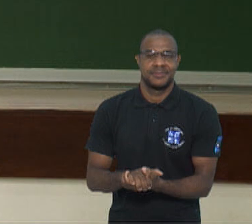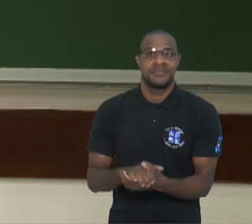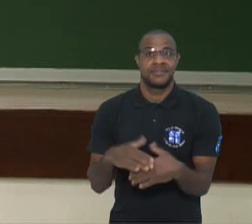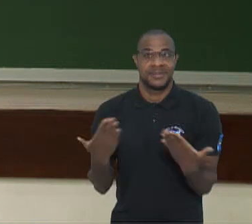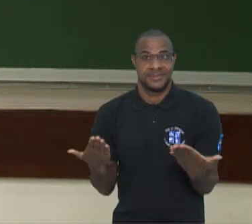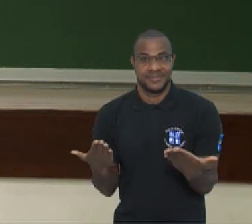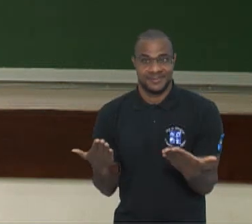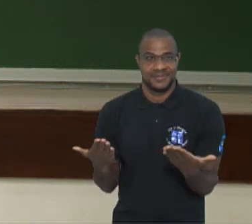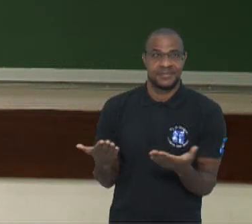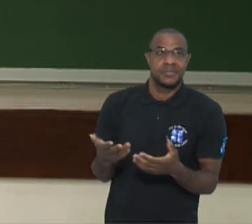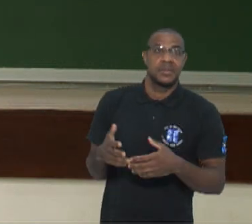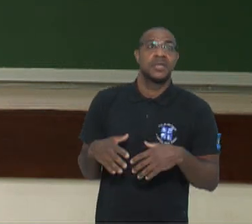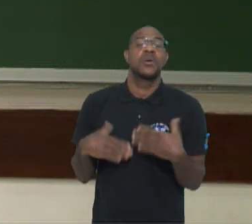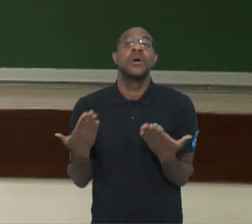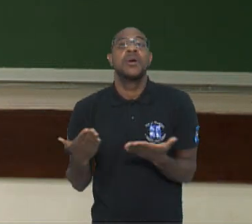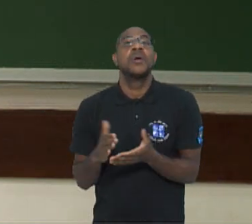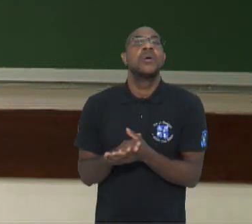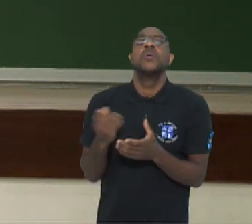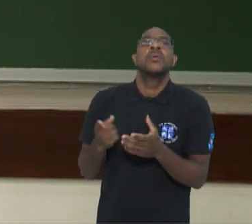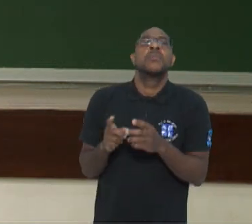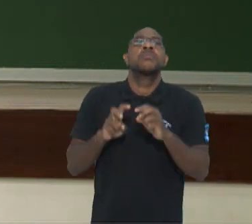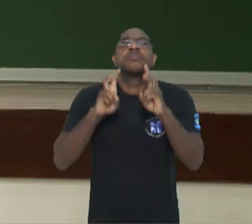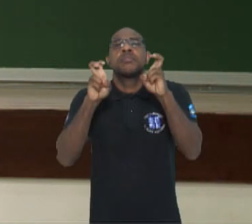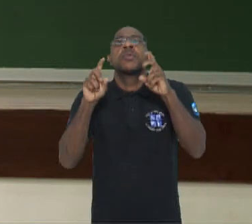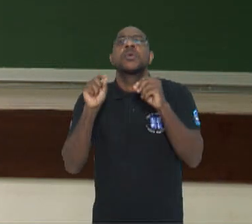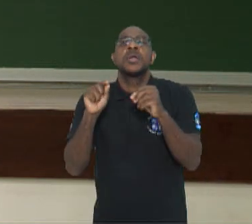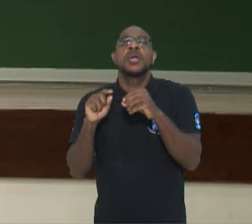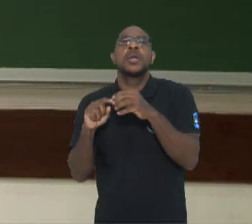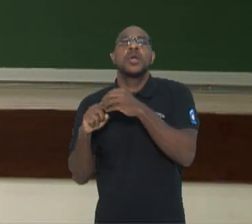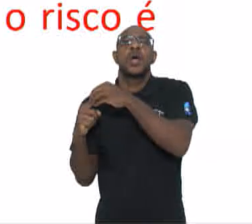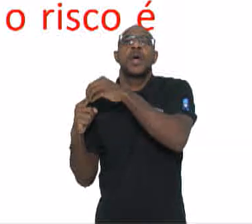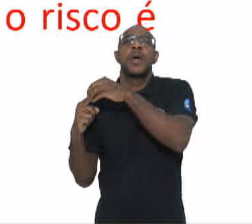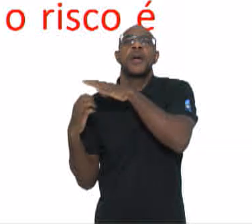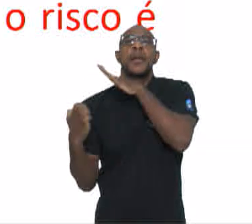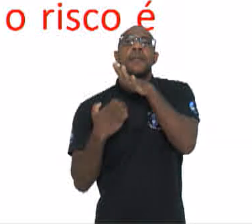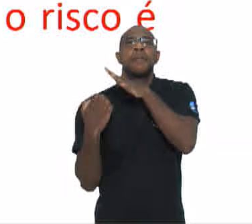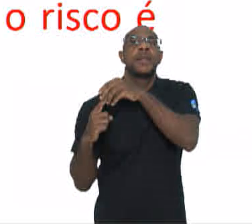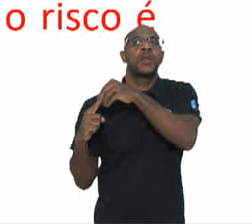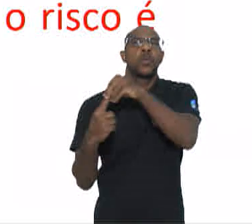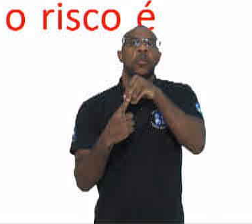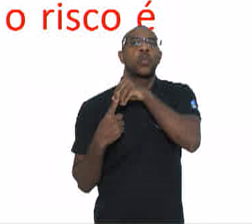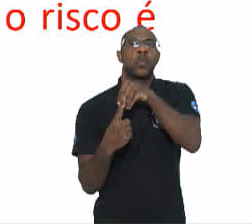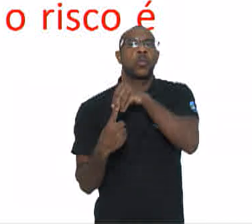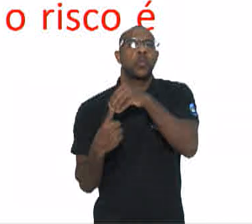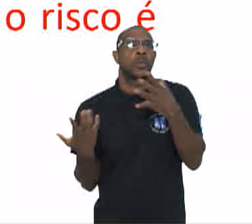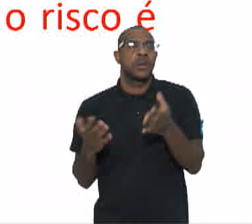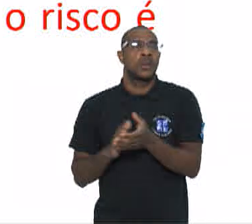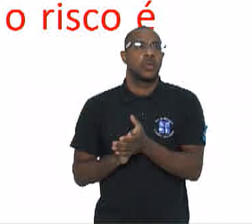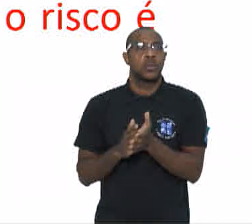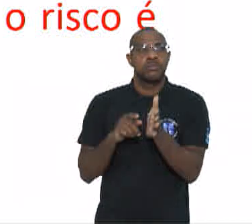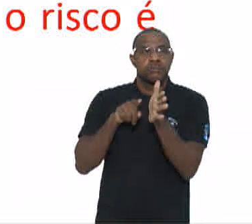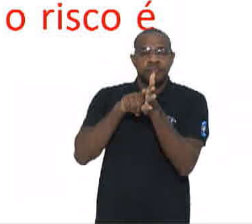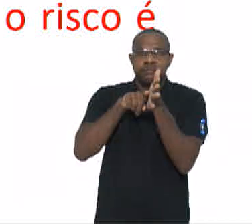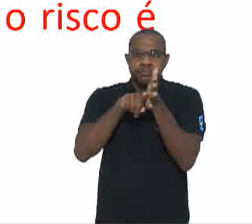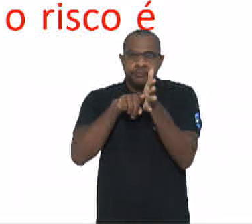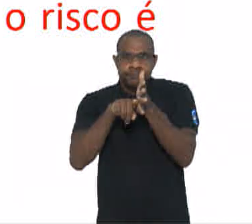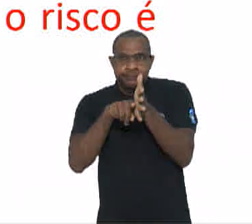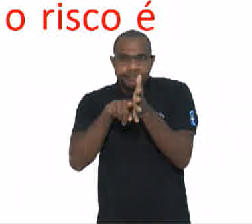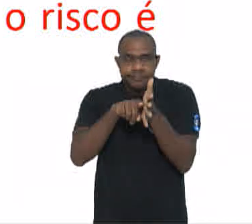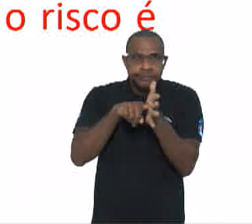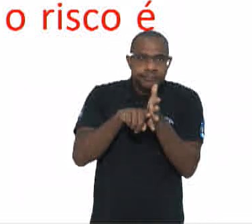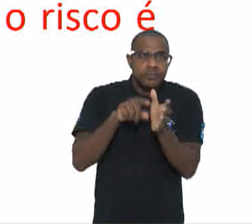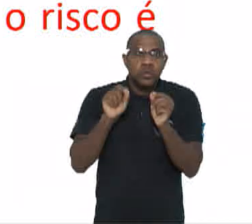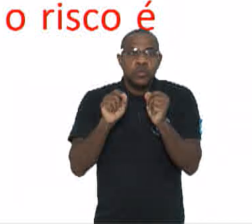Vamos lá, galerinha. Qual é então o dilema do monopólio? Os especialistas alertam para o problema do